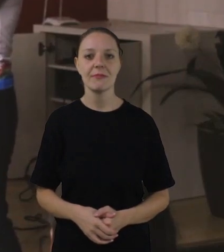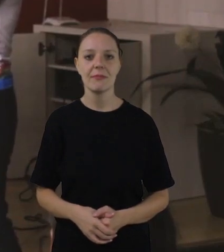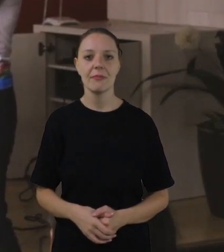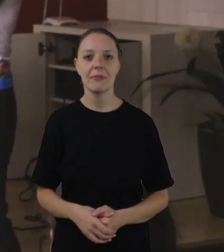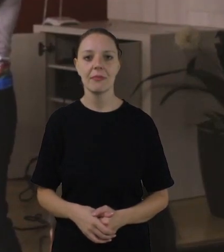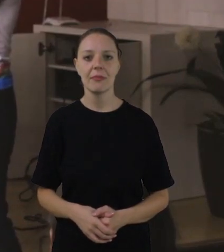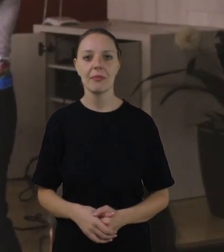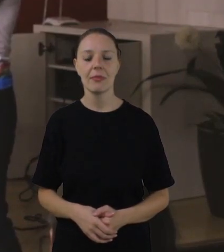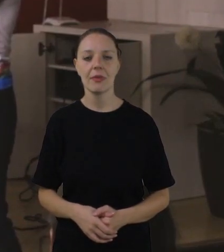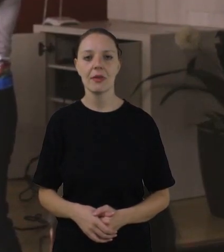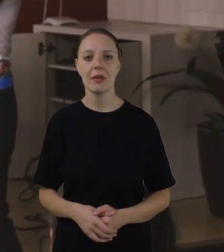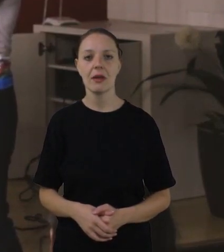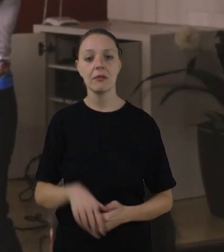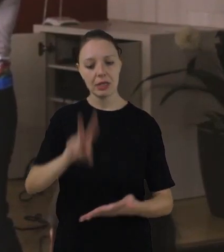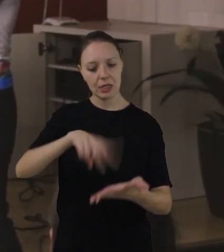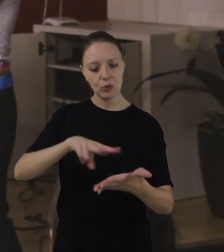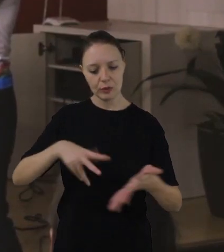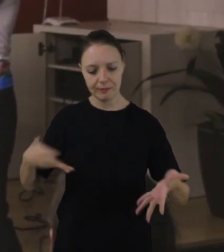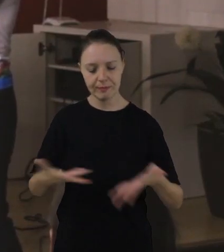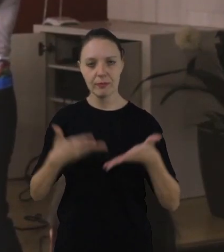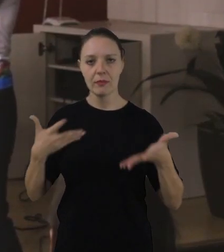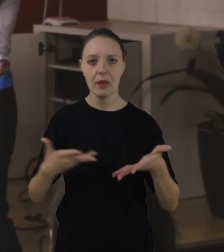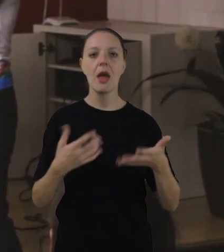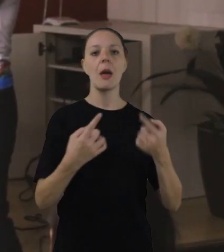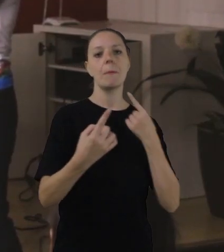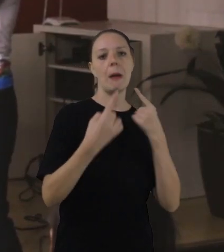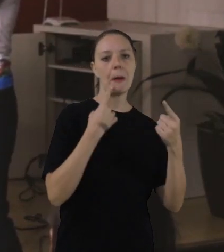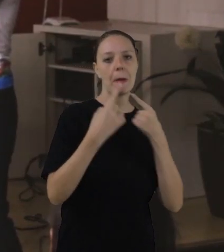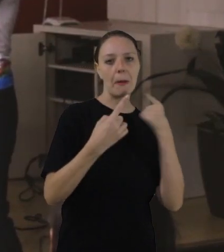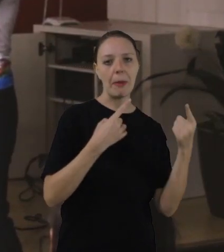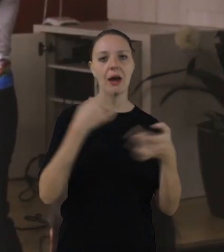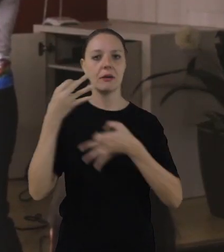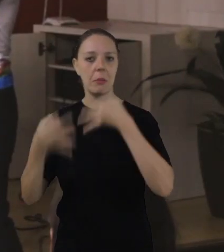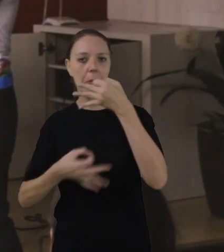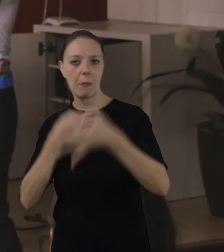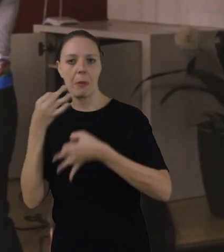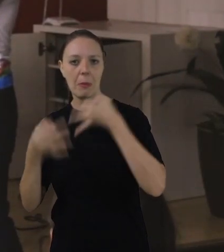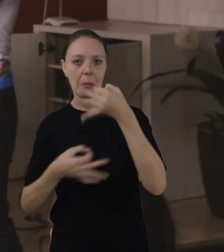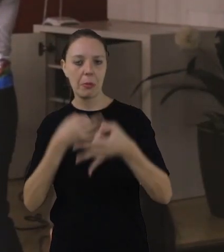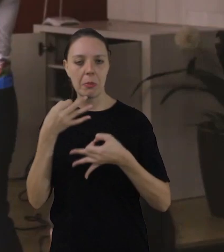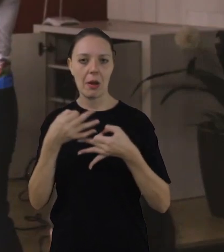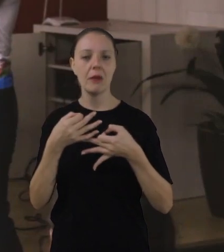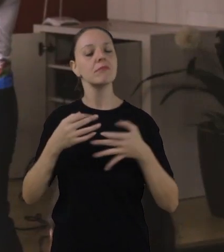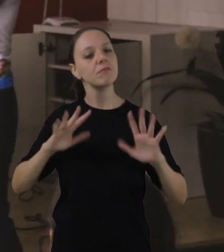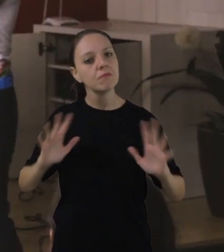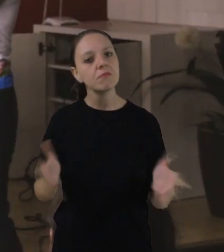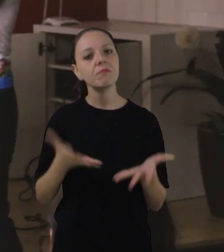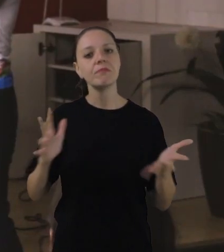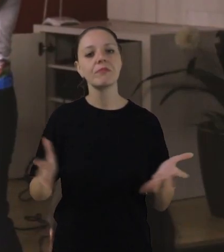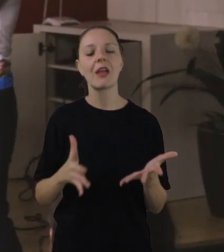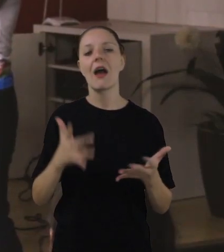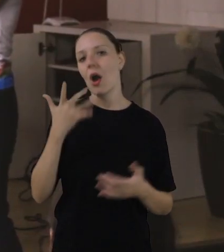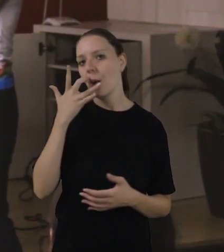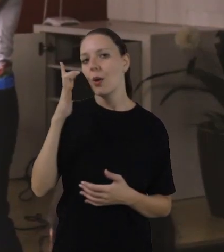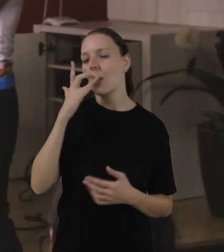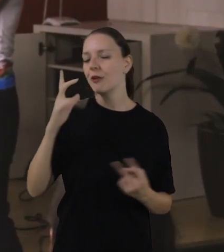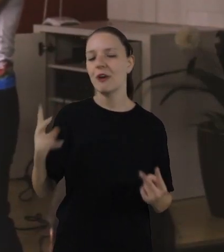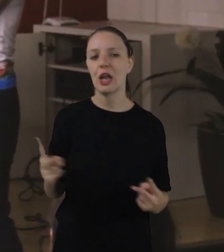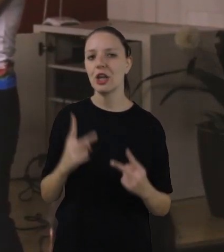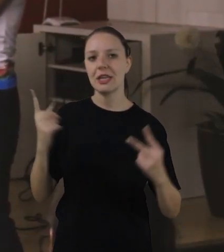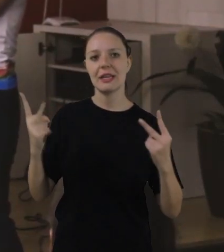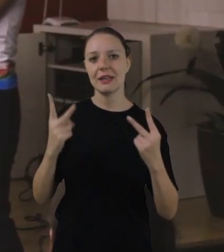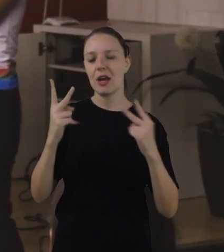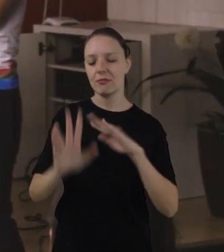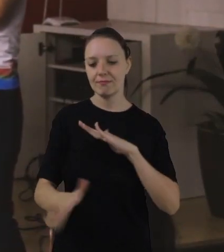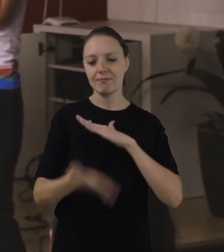leitura estimula a dialética, que é a arte do diálogo e da argumentação, e ela vai enriquecer a capacidade de pensar